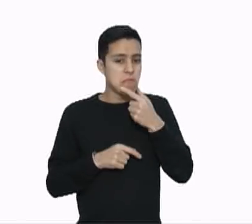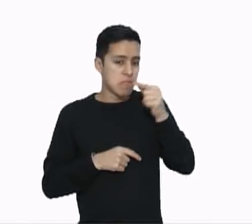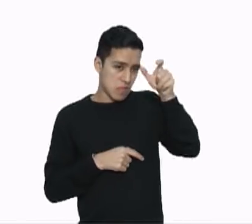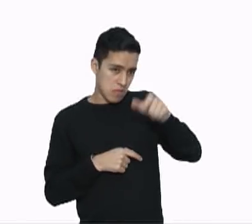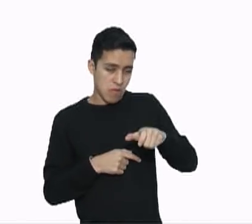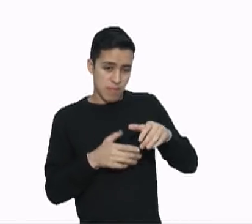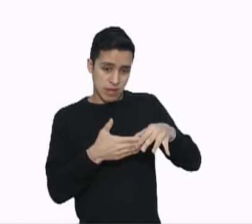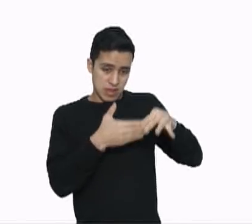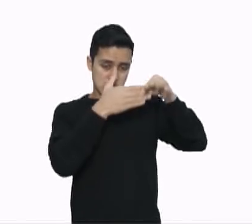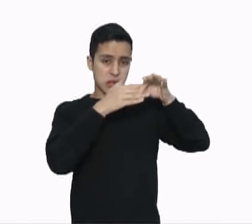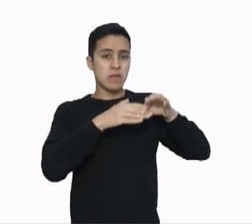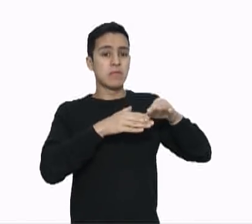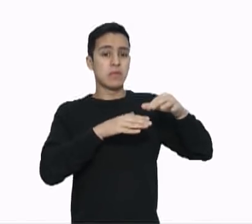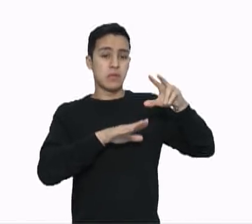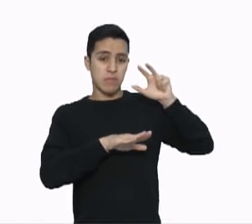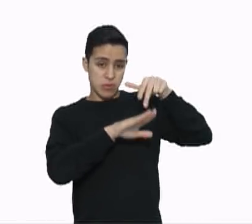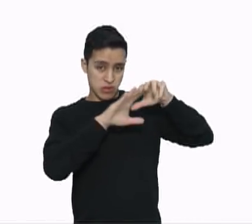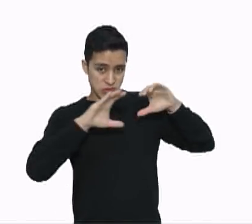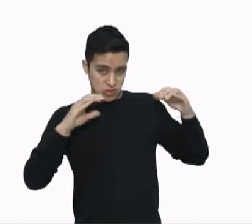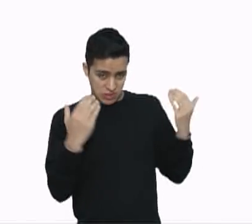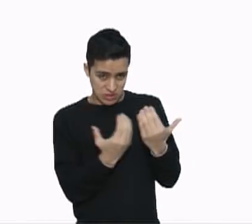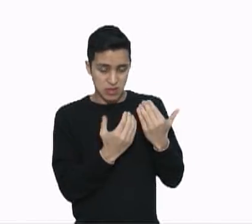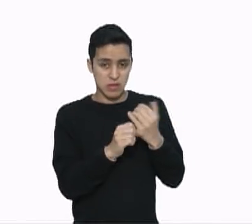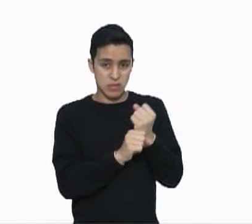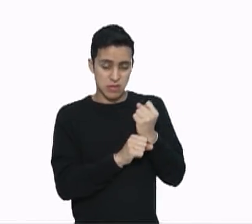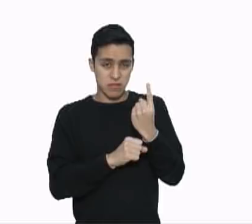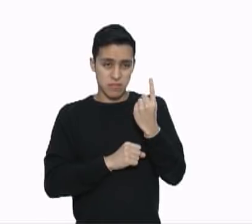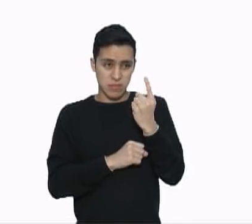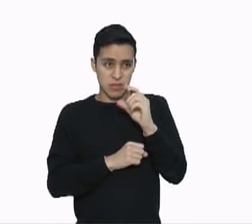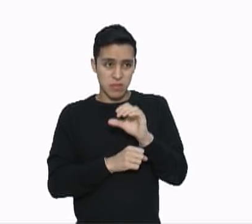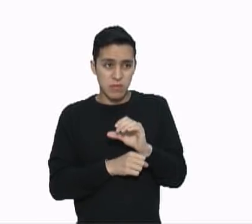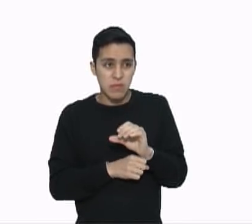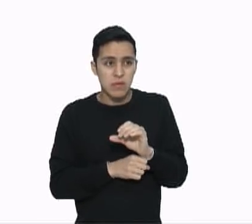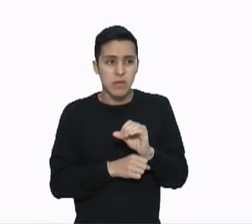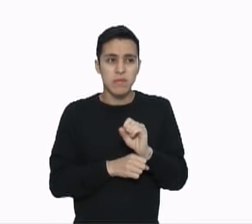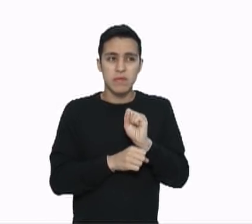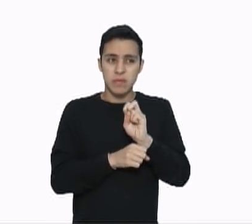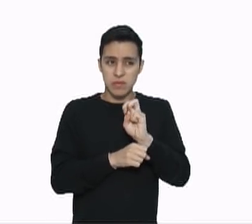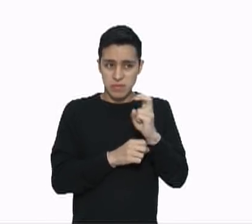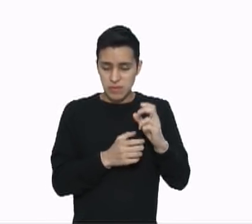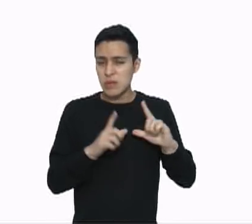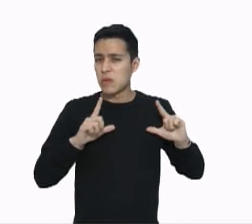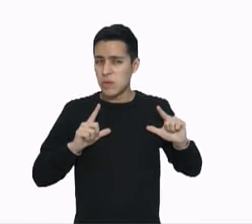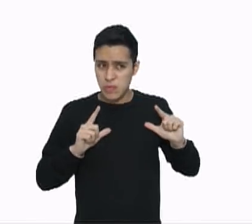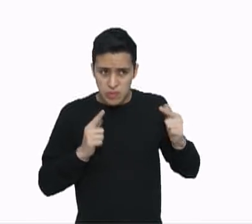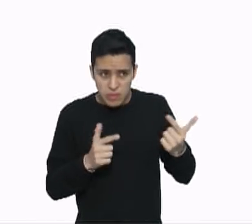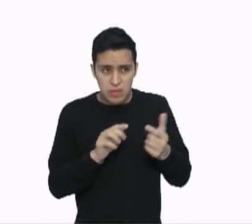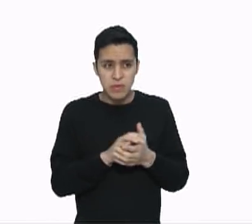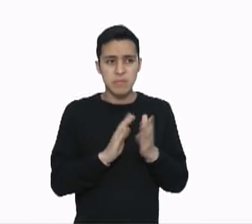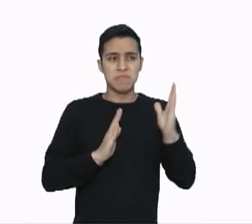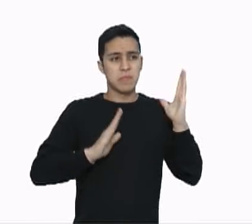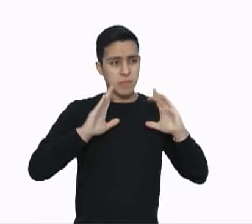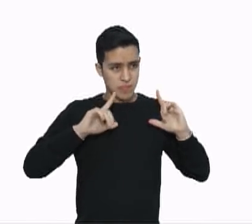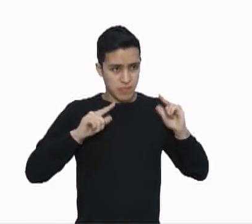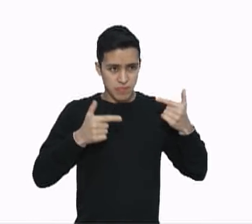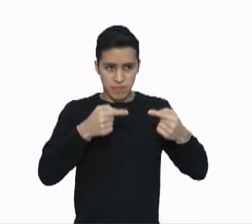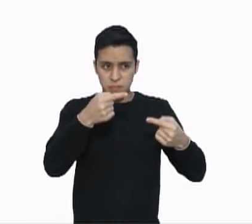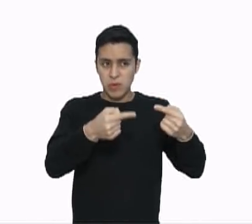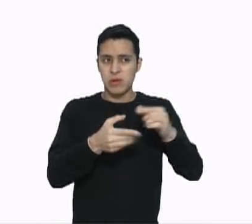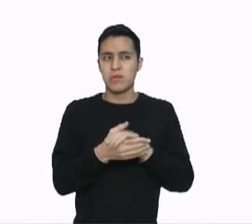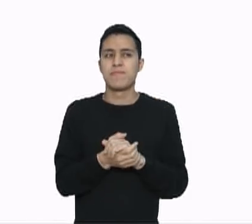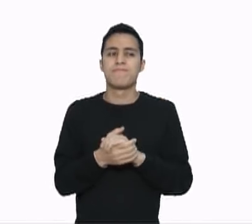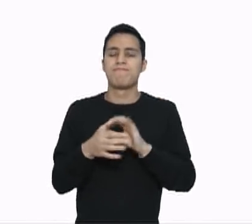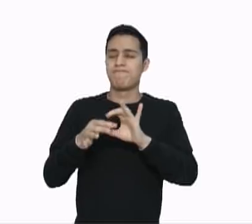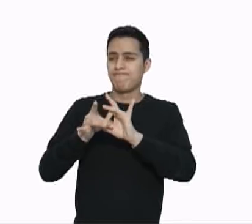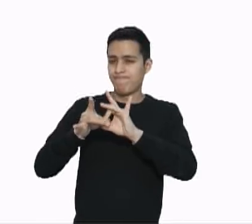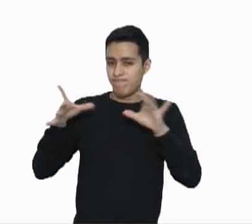líder do Partido do Congresso. Em 1885 é criado e luta no meio político pela independência